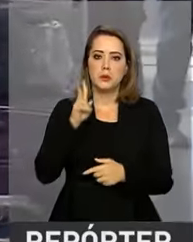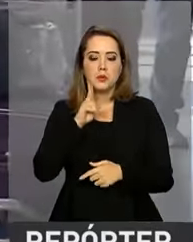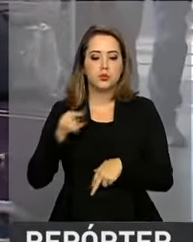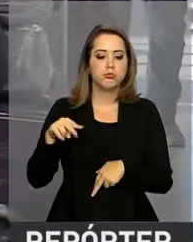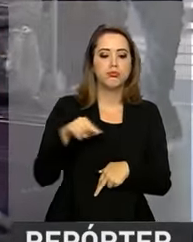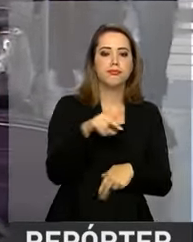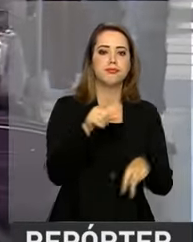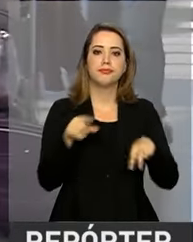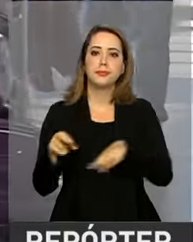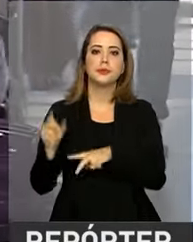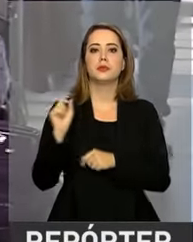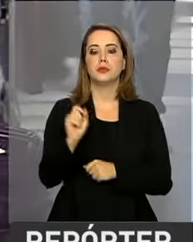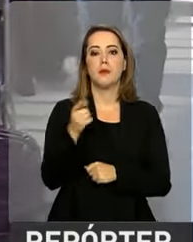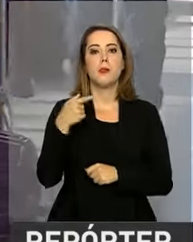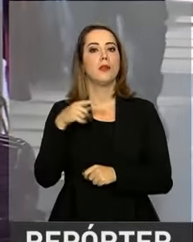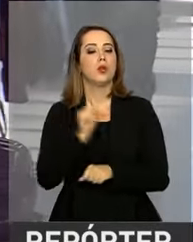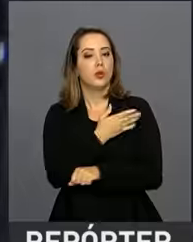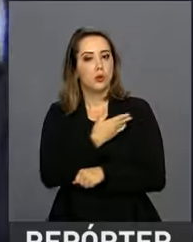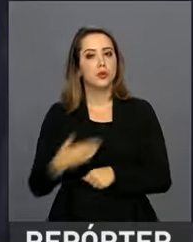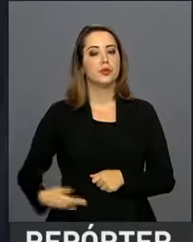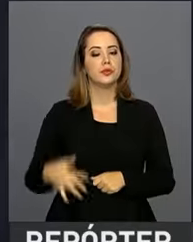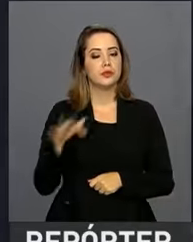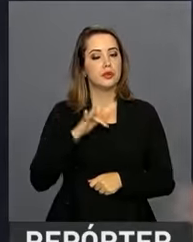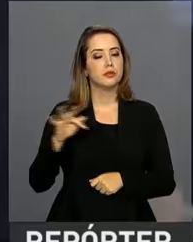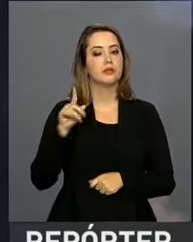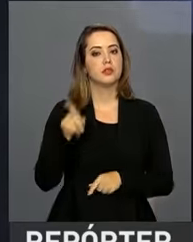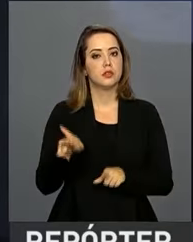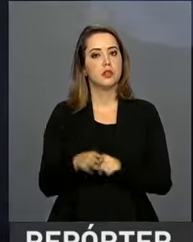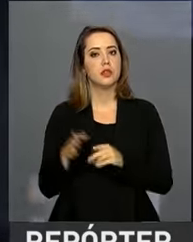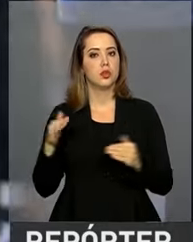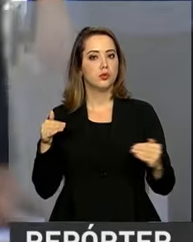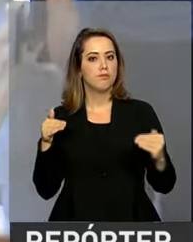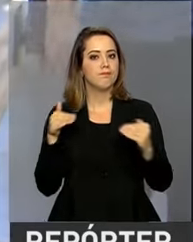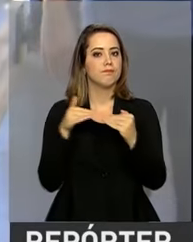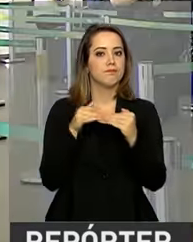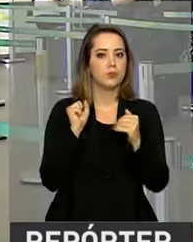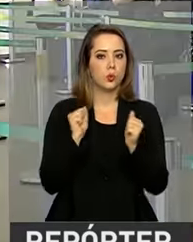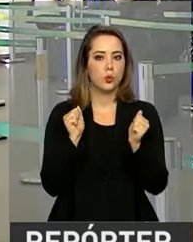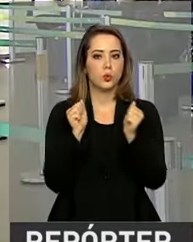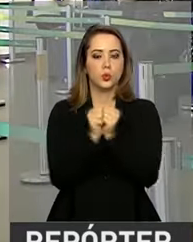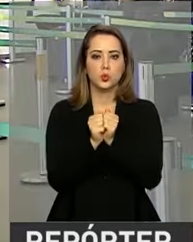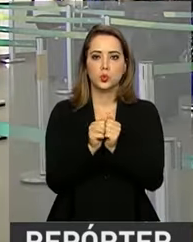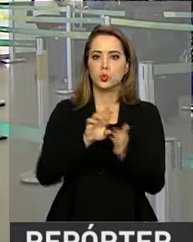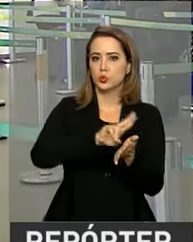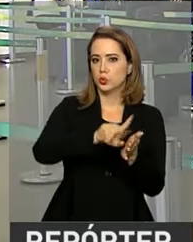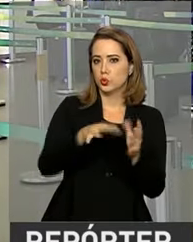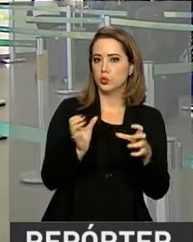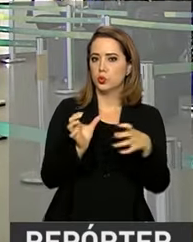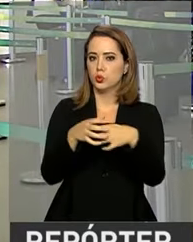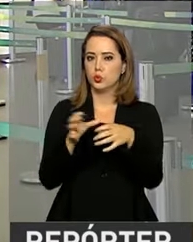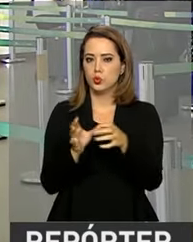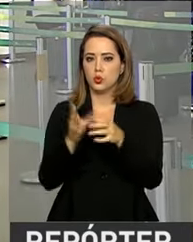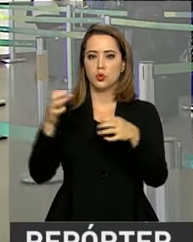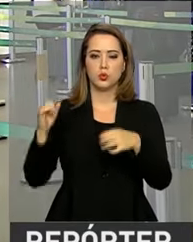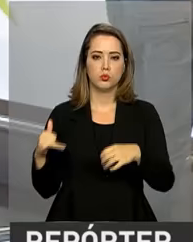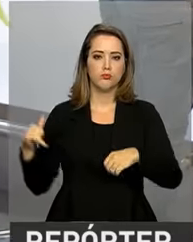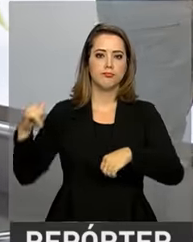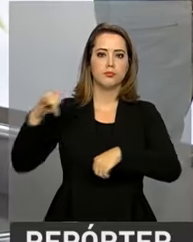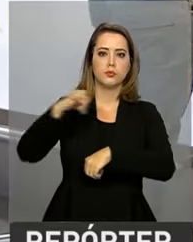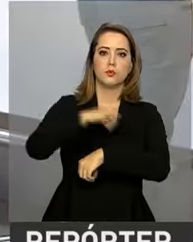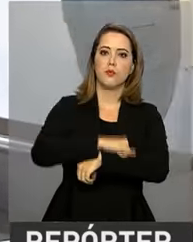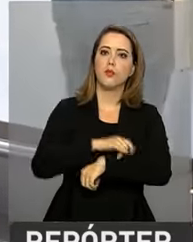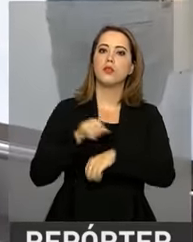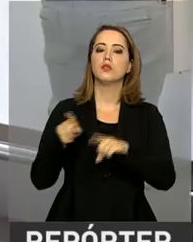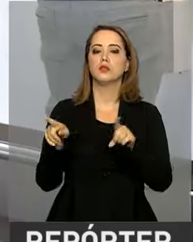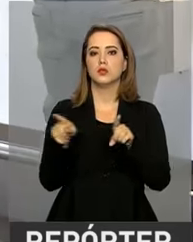e a Paralimpíada, o governo federal fechou um acordo com companhias aéreas, infraero, concessionárias de aeroportos